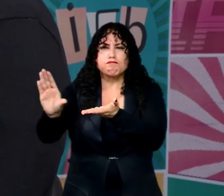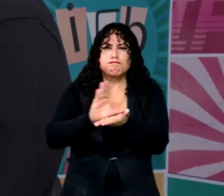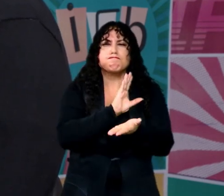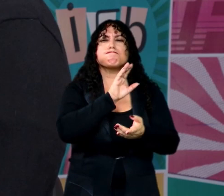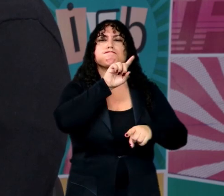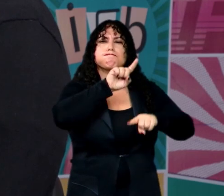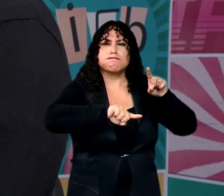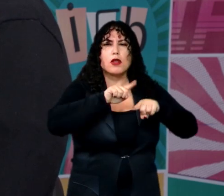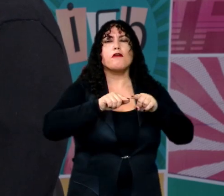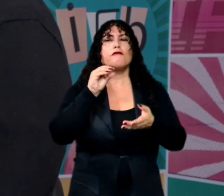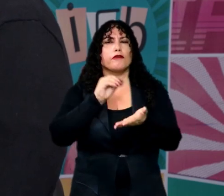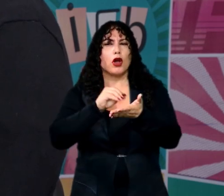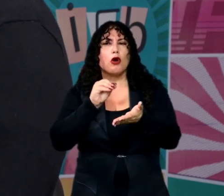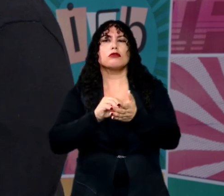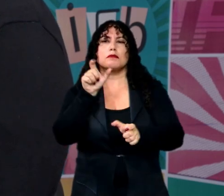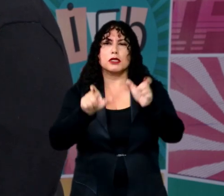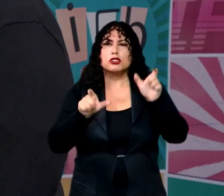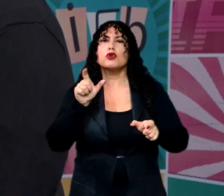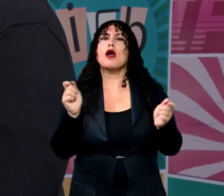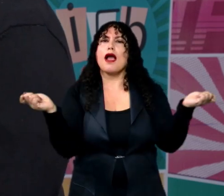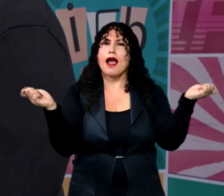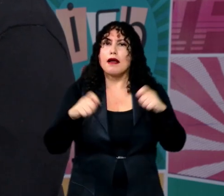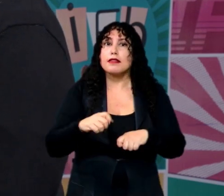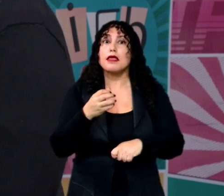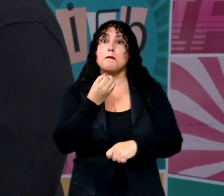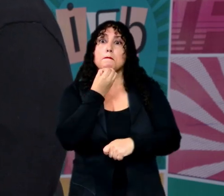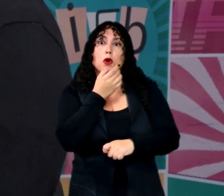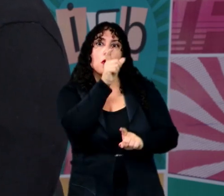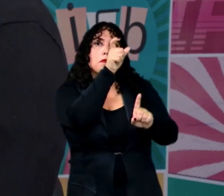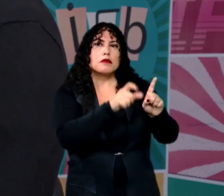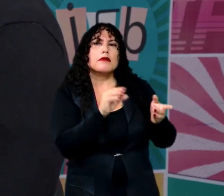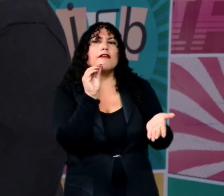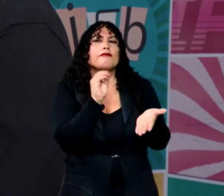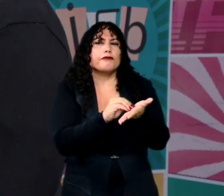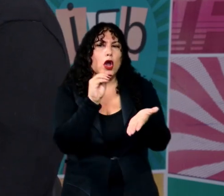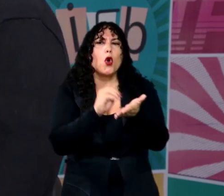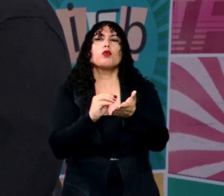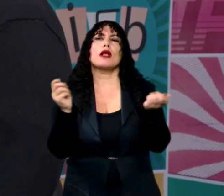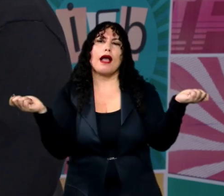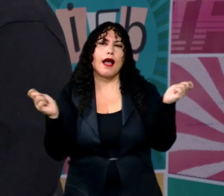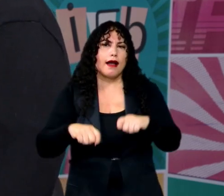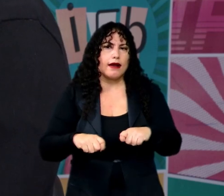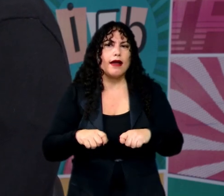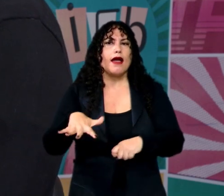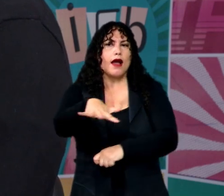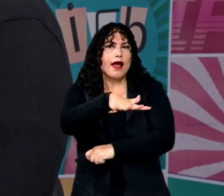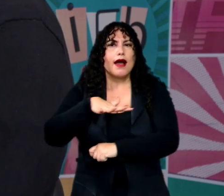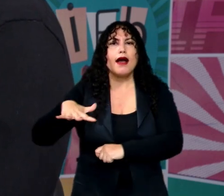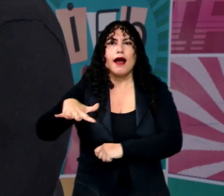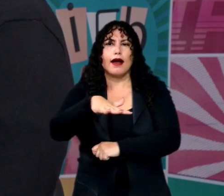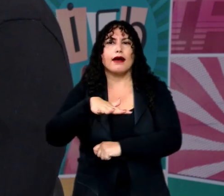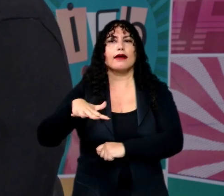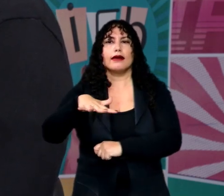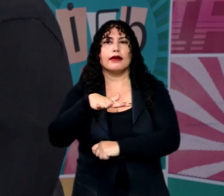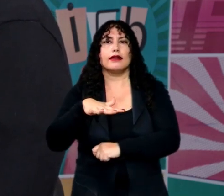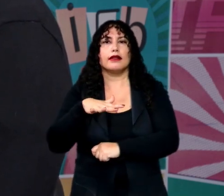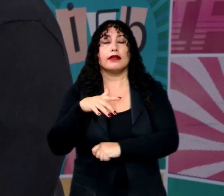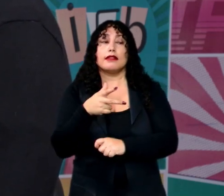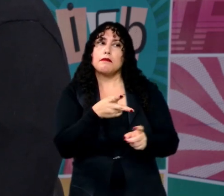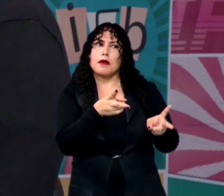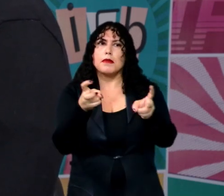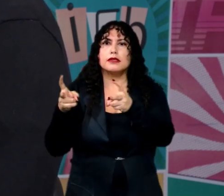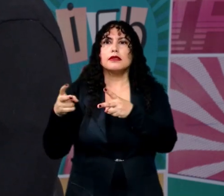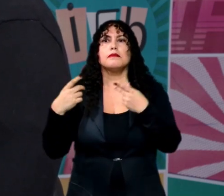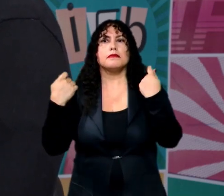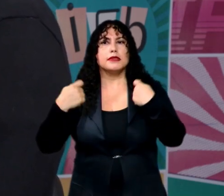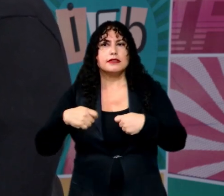geral, falta gente capacitada. Tem gente boa, mas falta, né? Então é um campo que, na minha percepção,